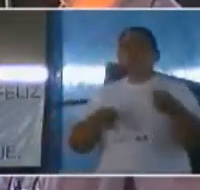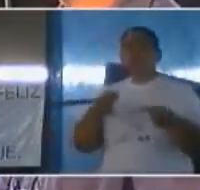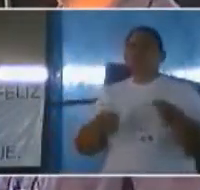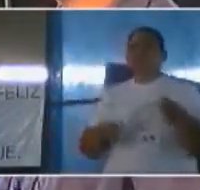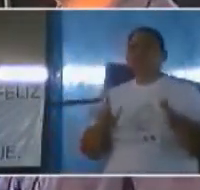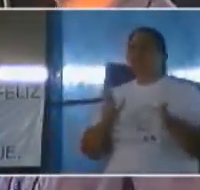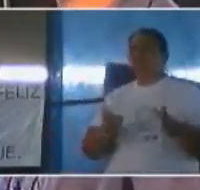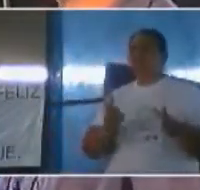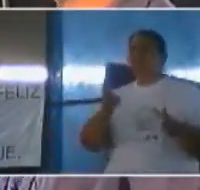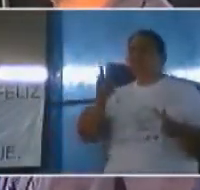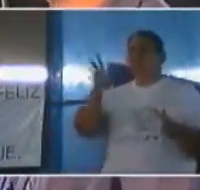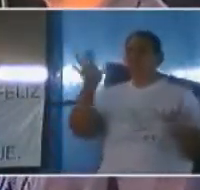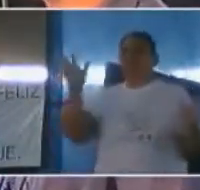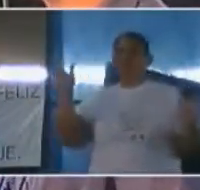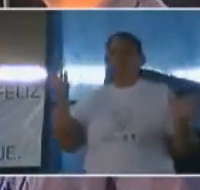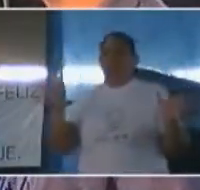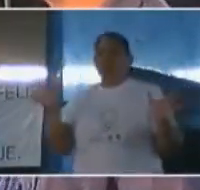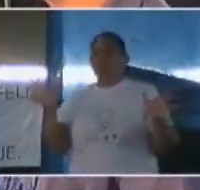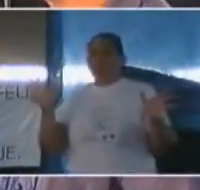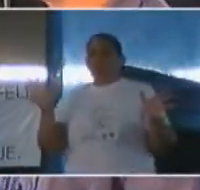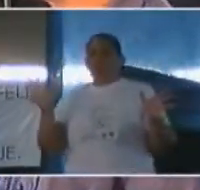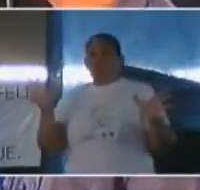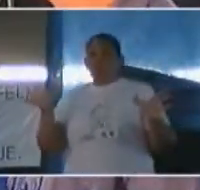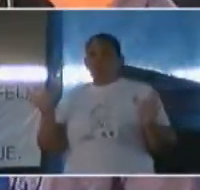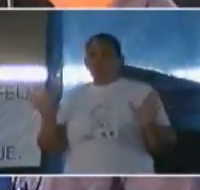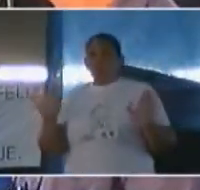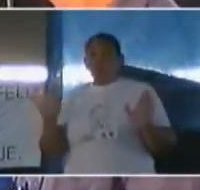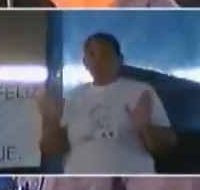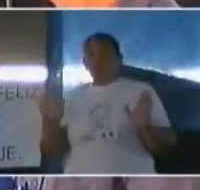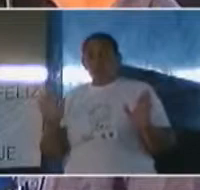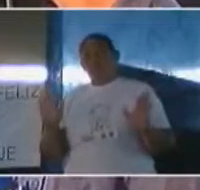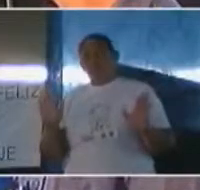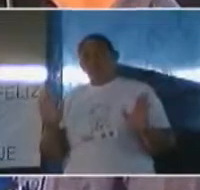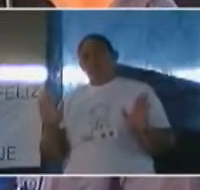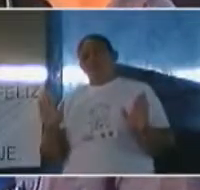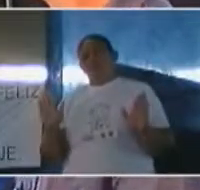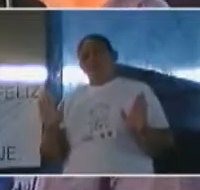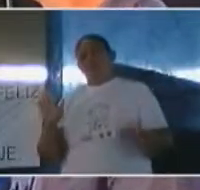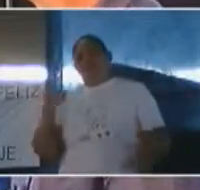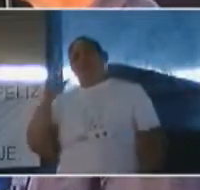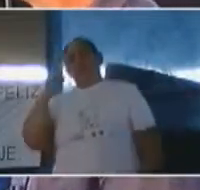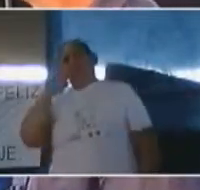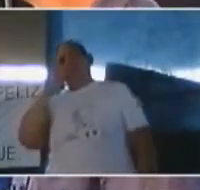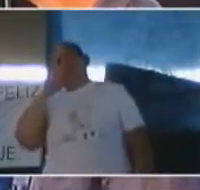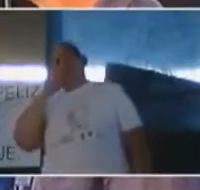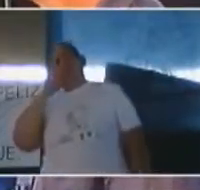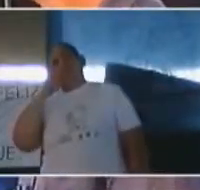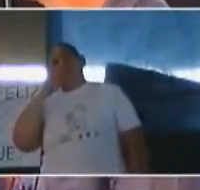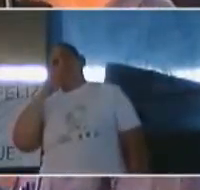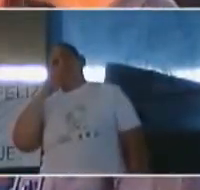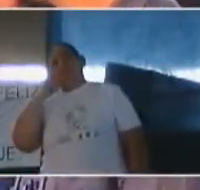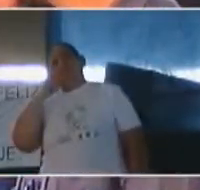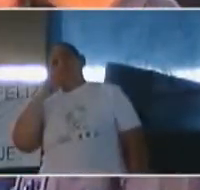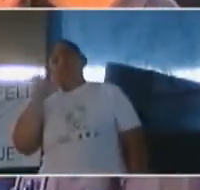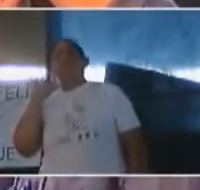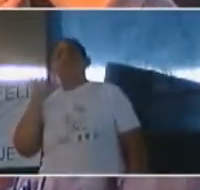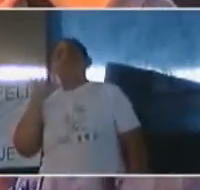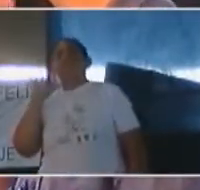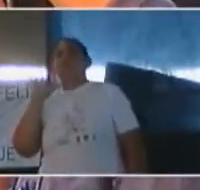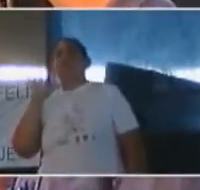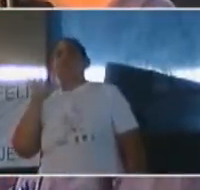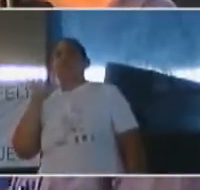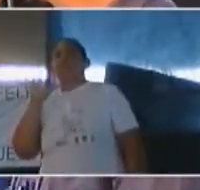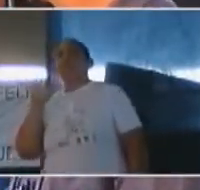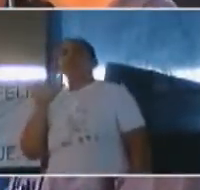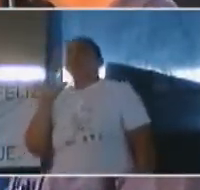que foram nos propostas, a gente para e acaba nos debatendo em questões da